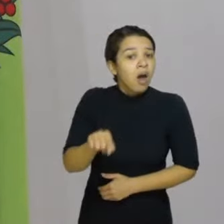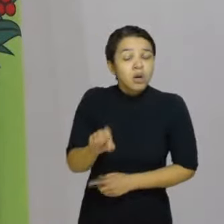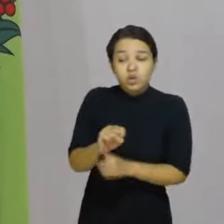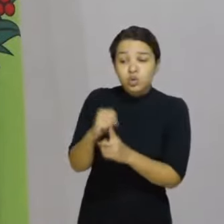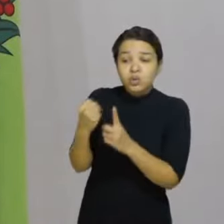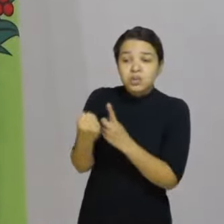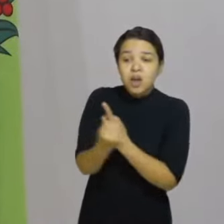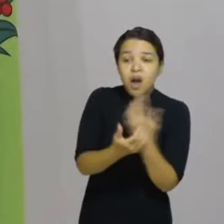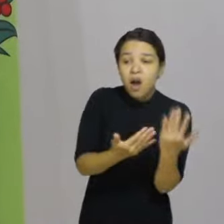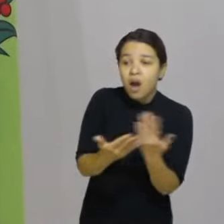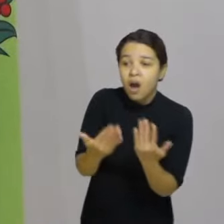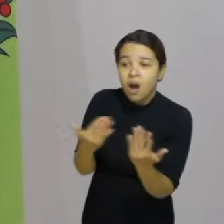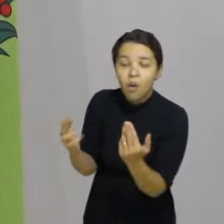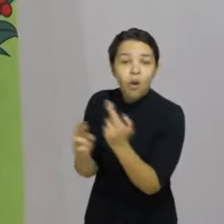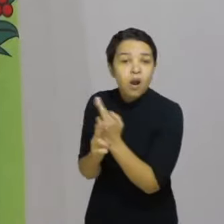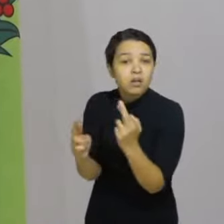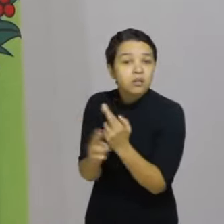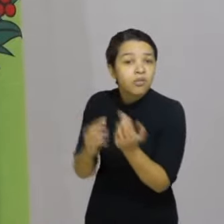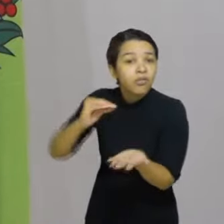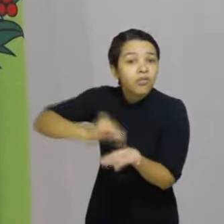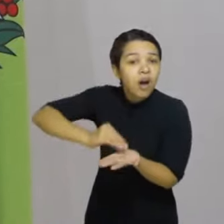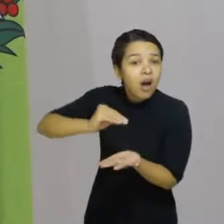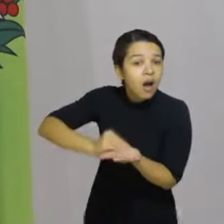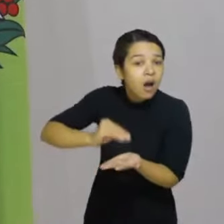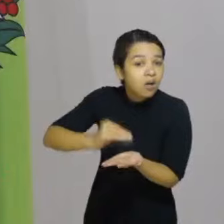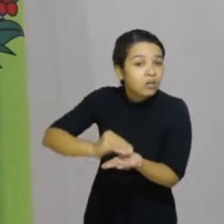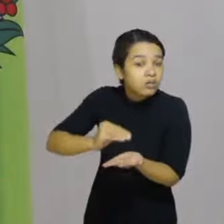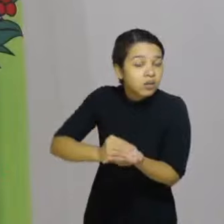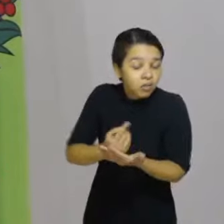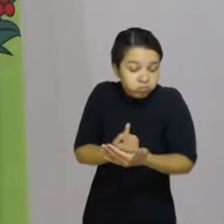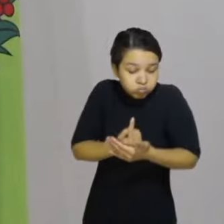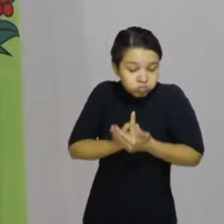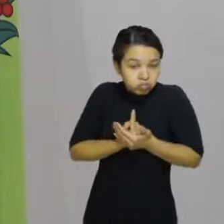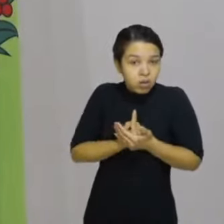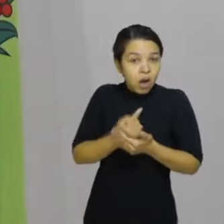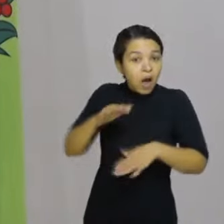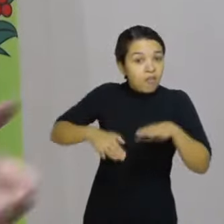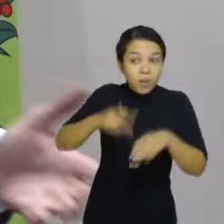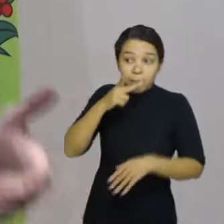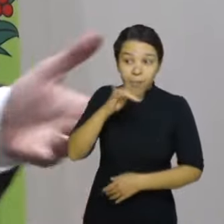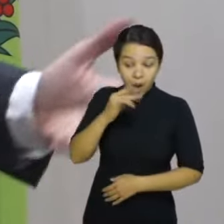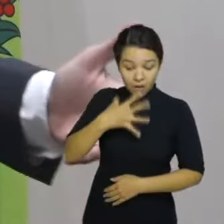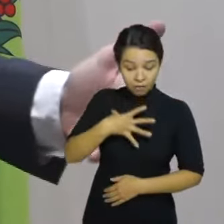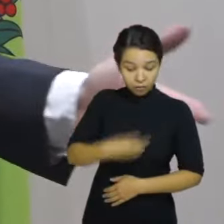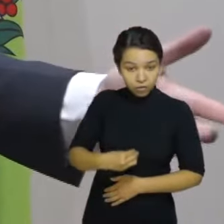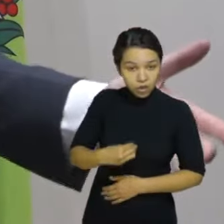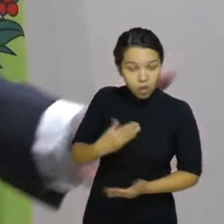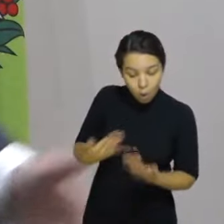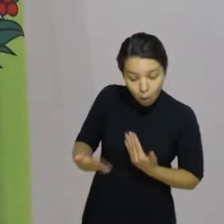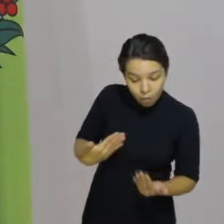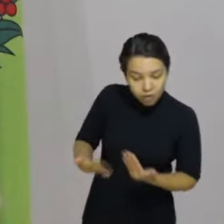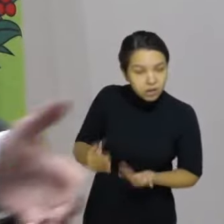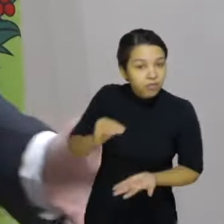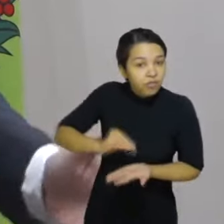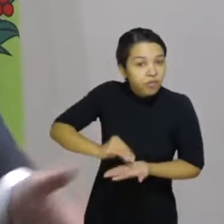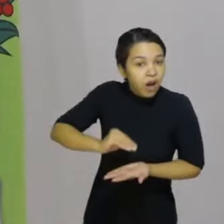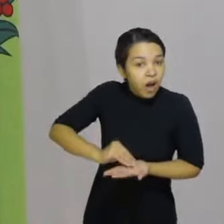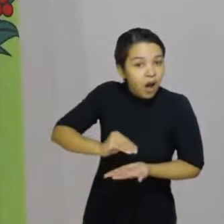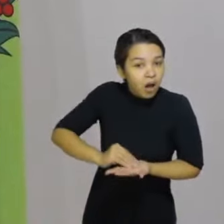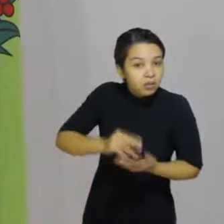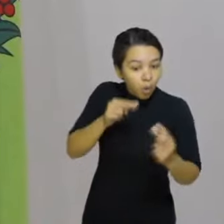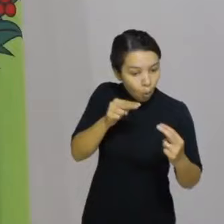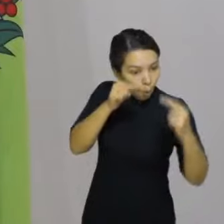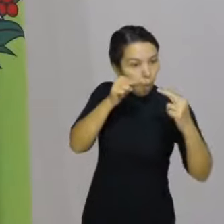menos interação entre as pessoas, às vezes até entre os próprios pais e os filhos, menos interação cara a cara, menos olho no